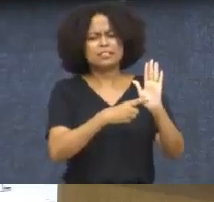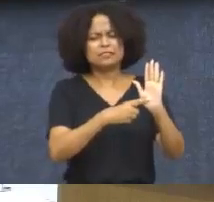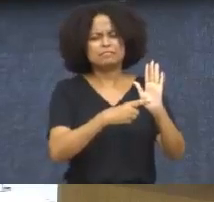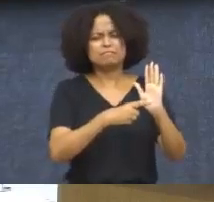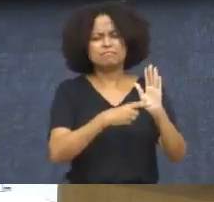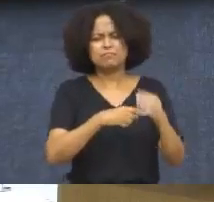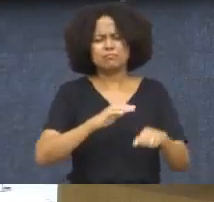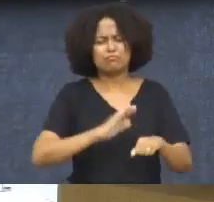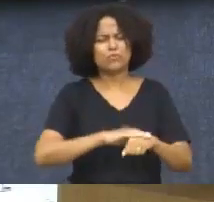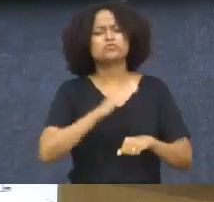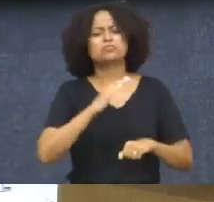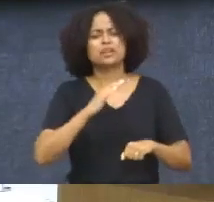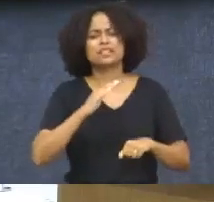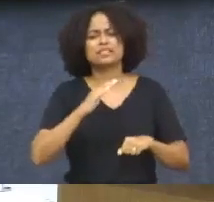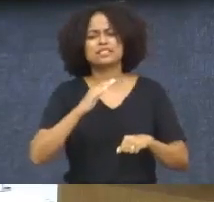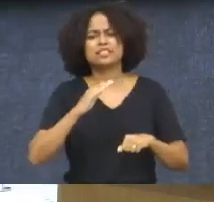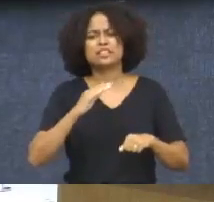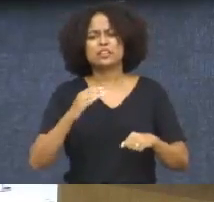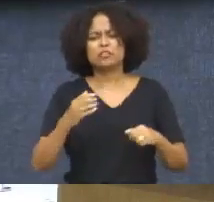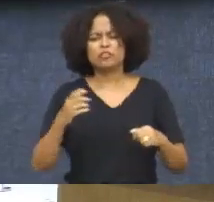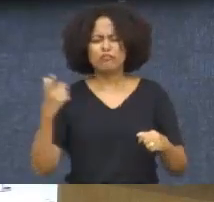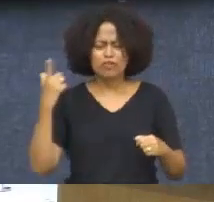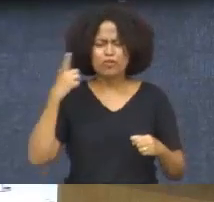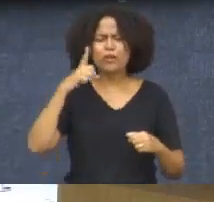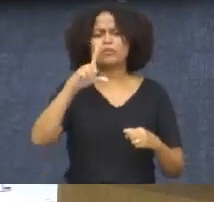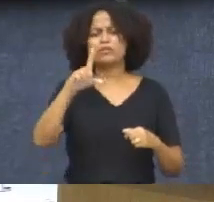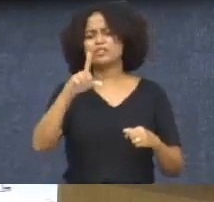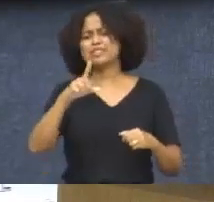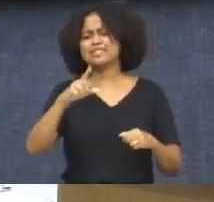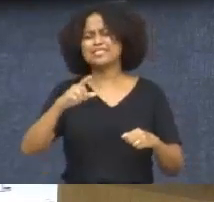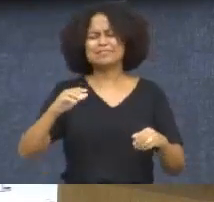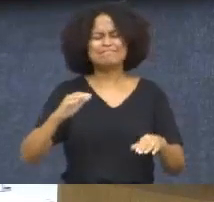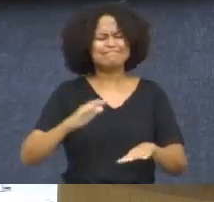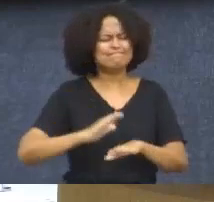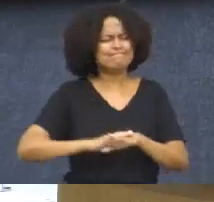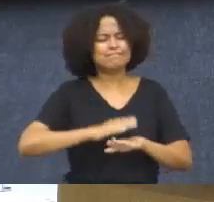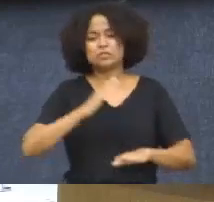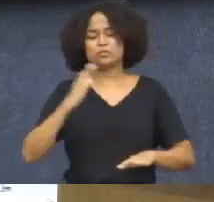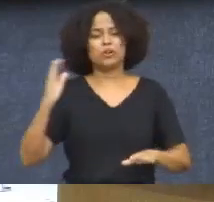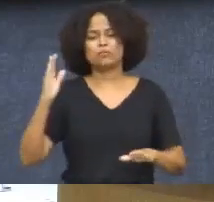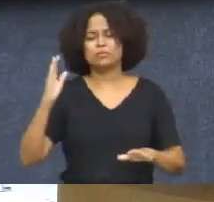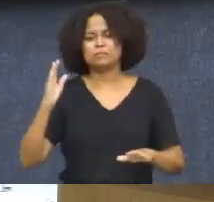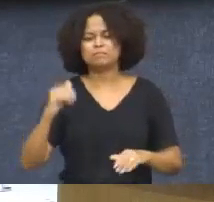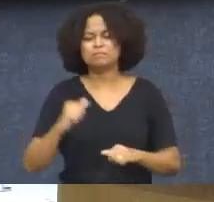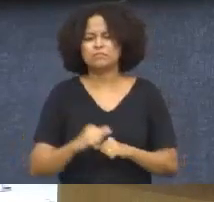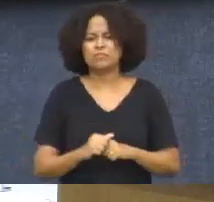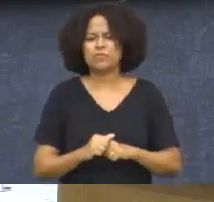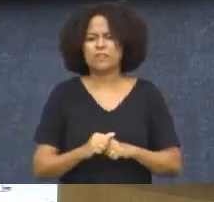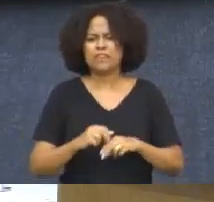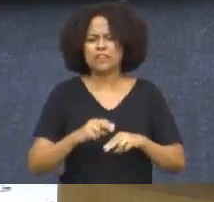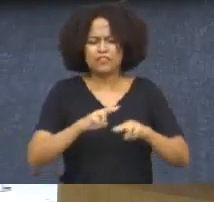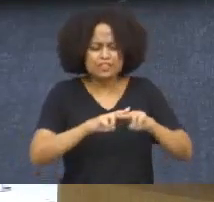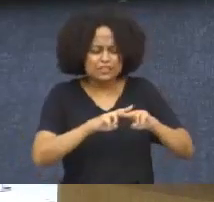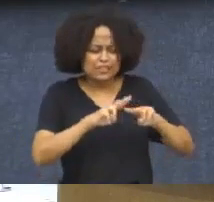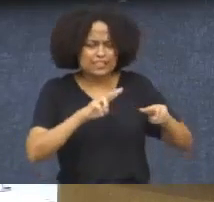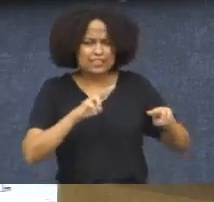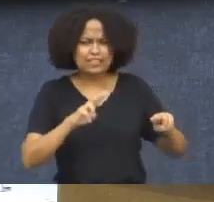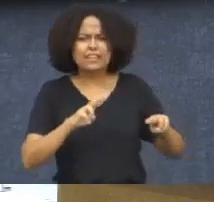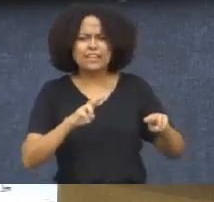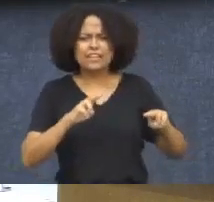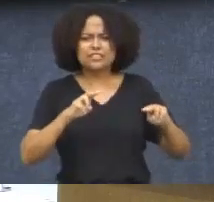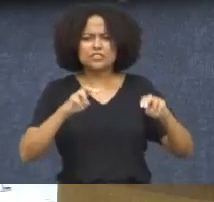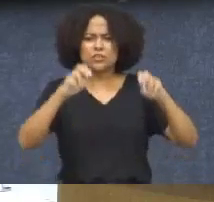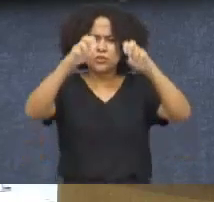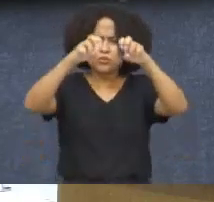porque realmente para Belo Horizonte foi um ganho muito grande. Retirar as grades do entorno do Parlamento, para nós, é